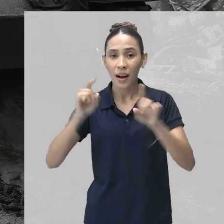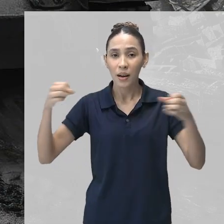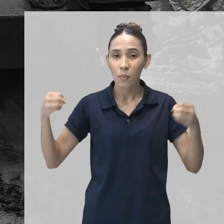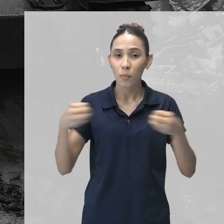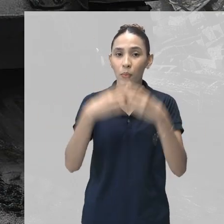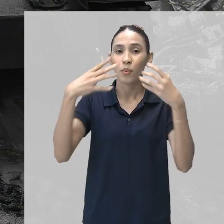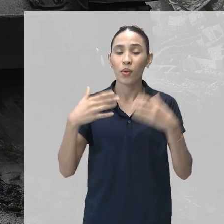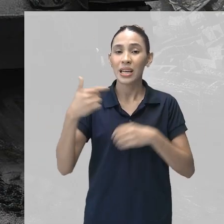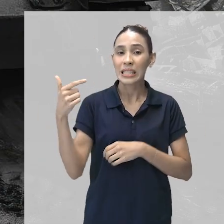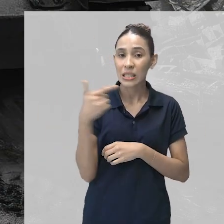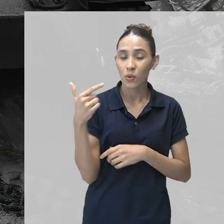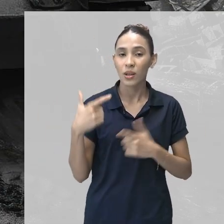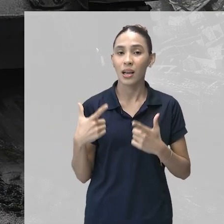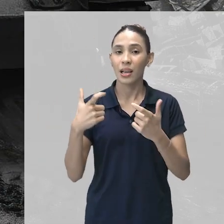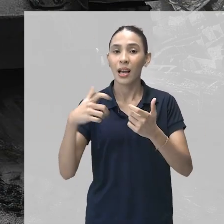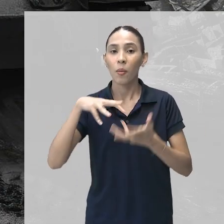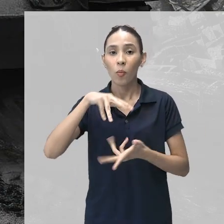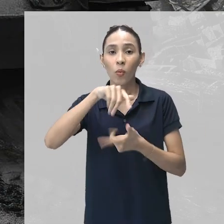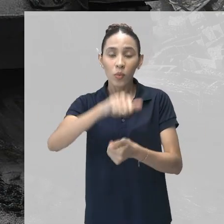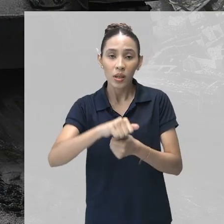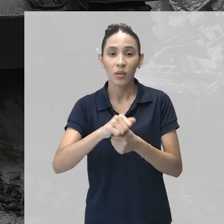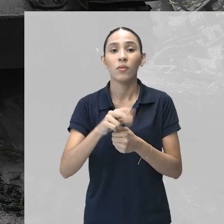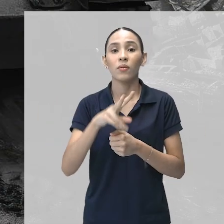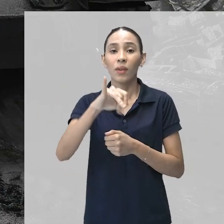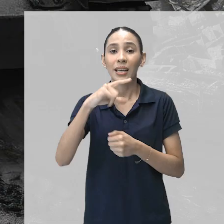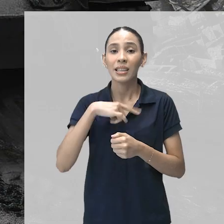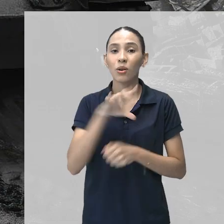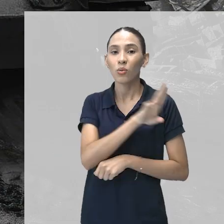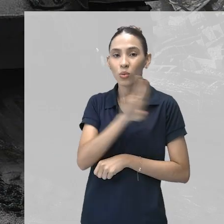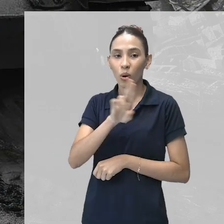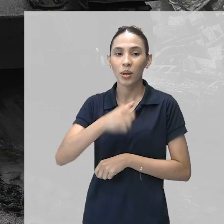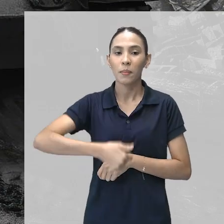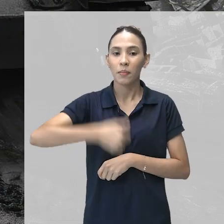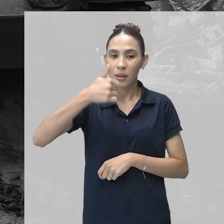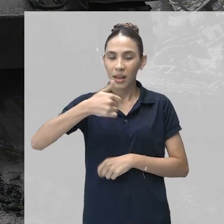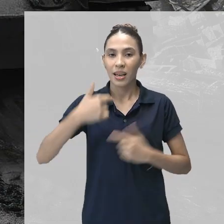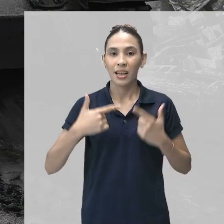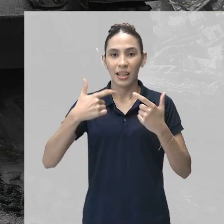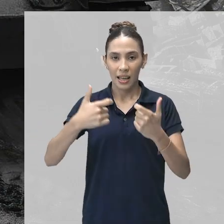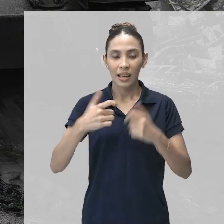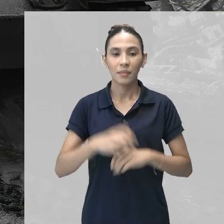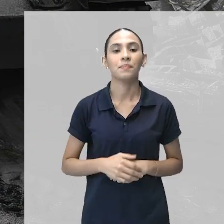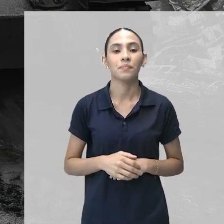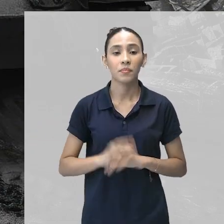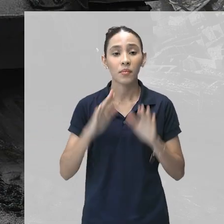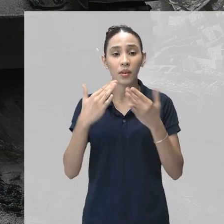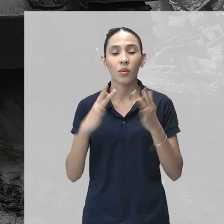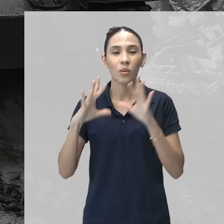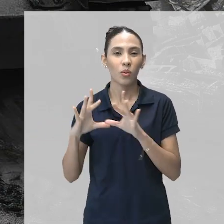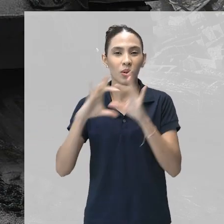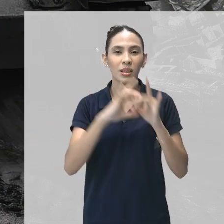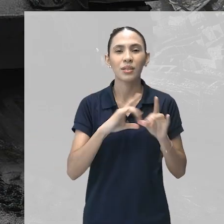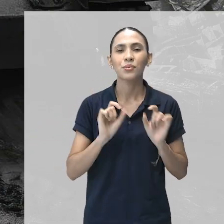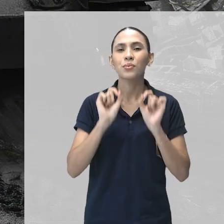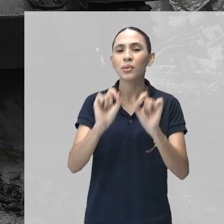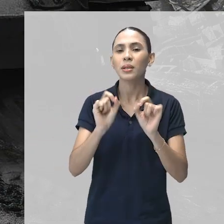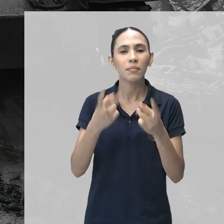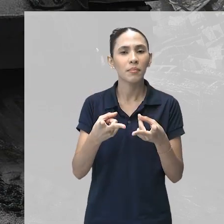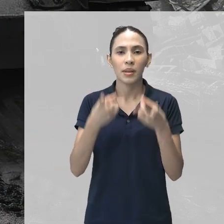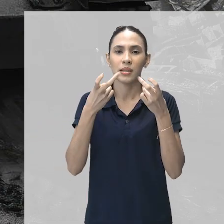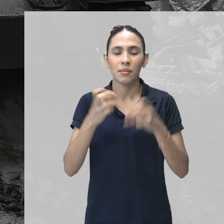da Segunda Guerra Mundial é que ela vai ganhar o nome de Primeira Guerra, ok? Então, nesse contexto, o que nós vamos